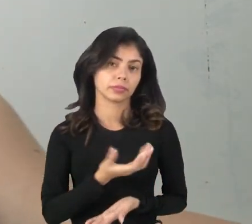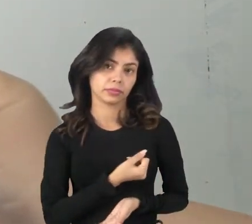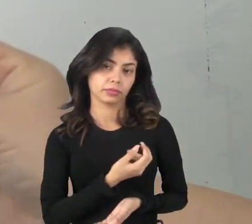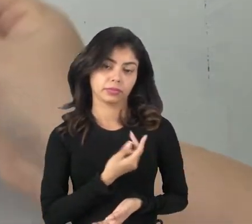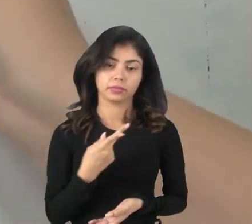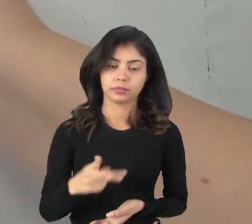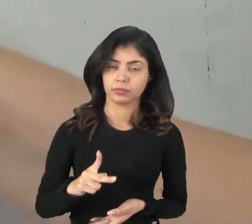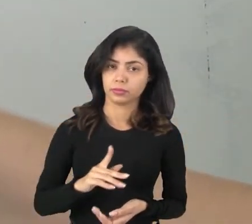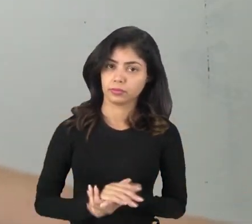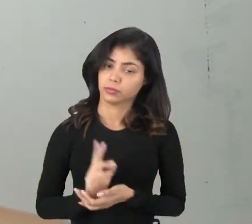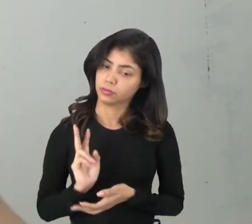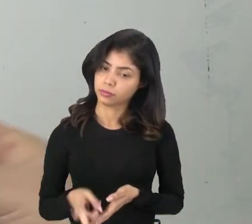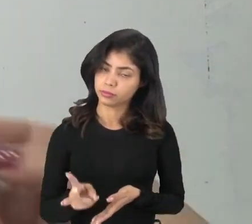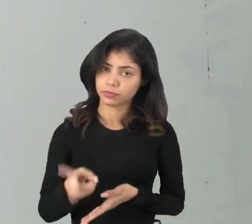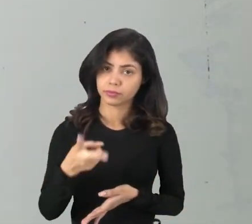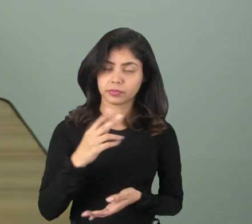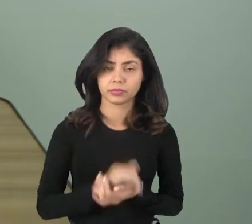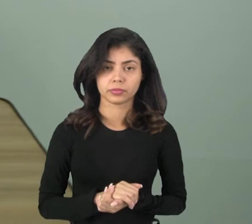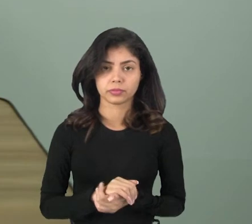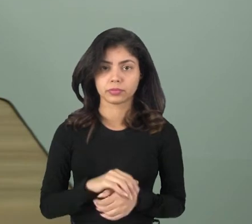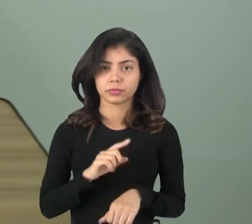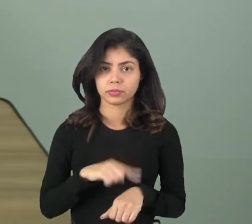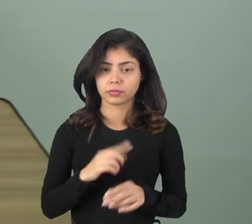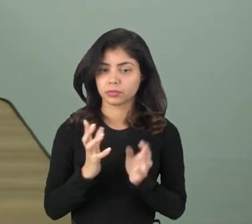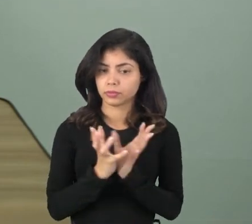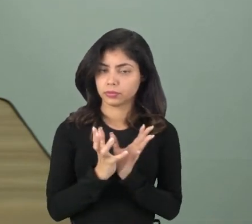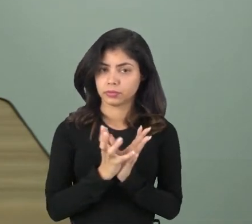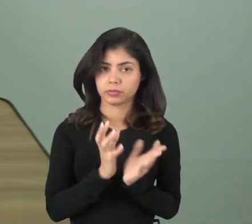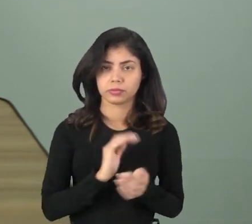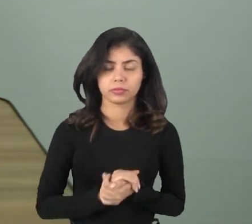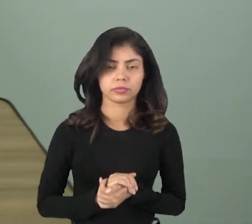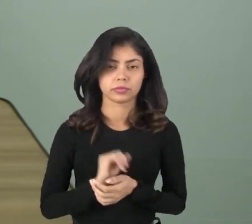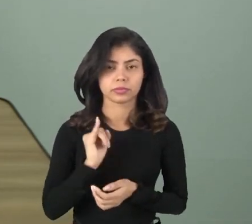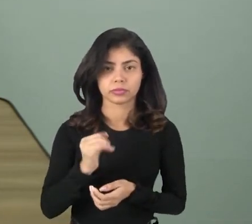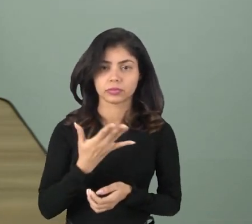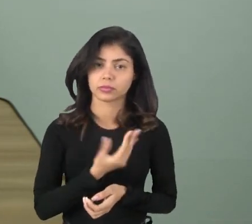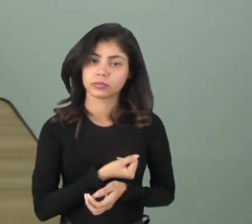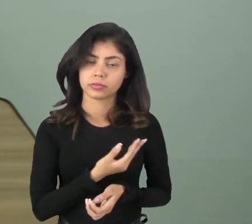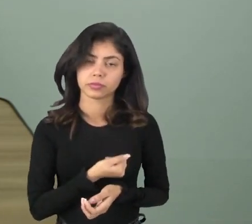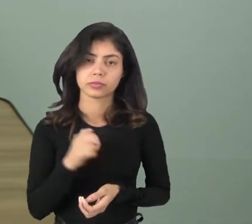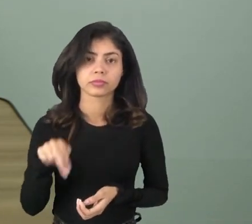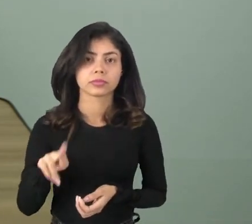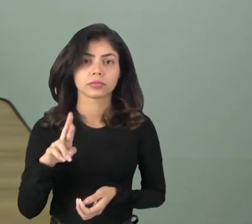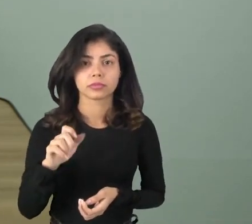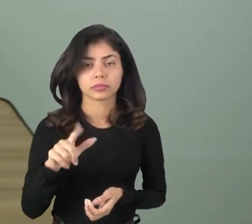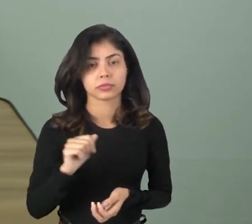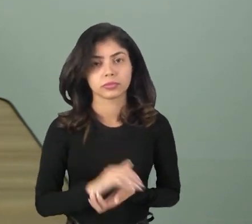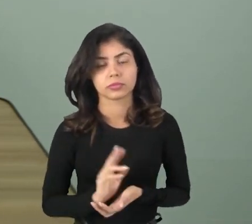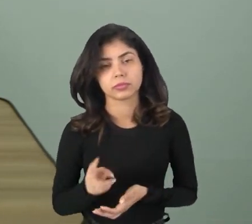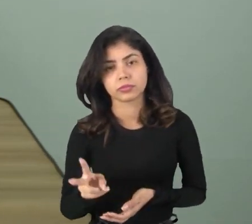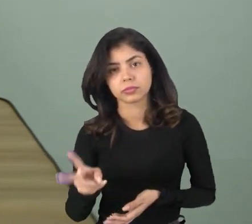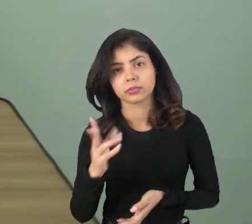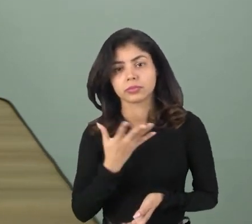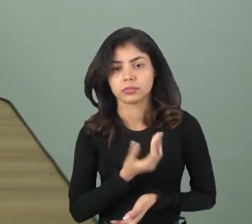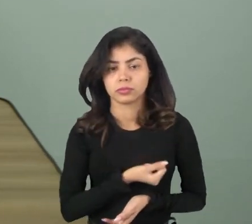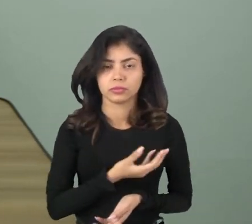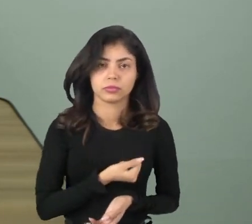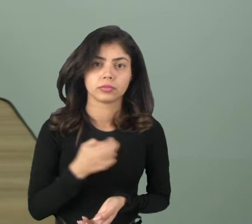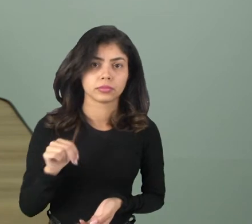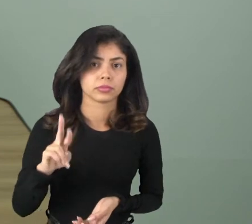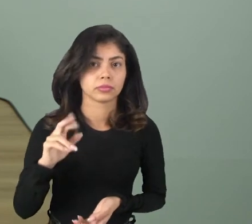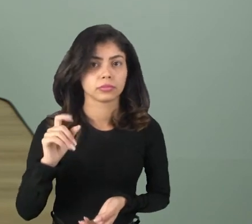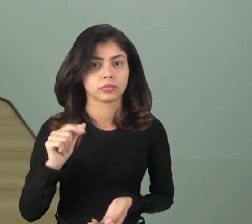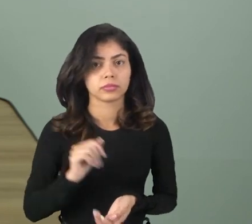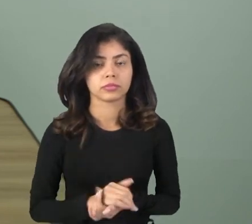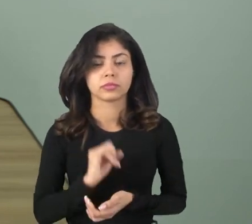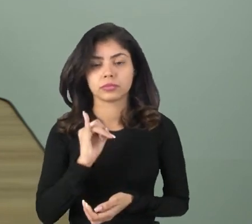que eu estou adicionando, ele permanece ao mesmo grupo. Se for números naturais, eles vão continuar com números naturais. E se